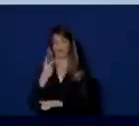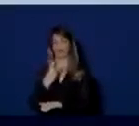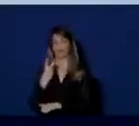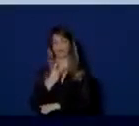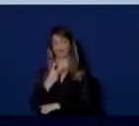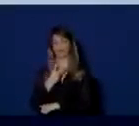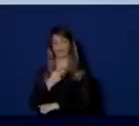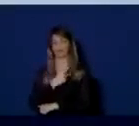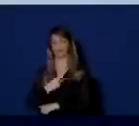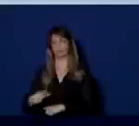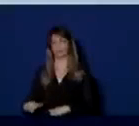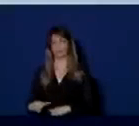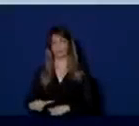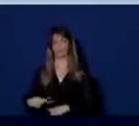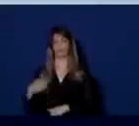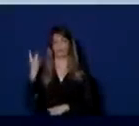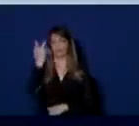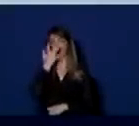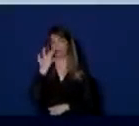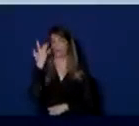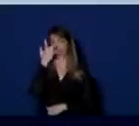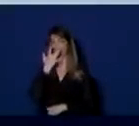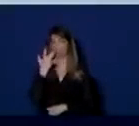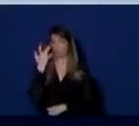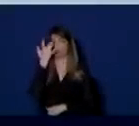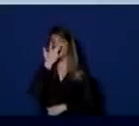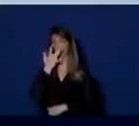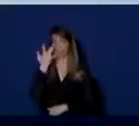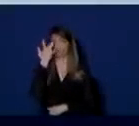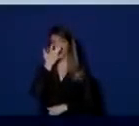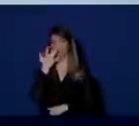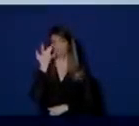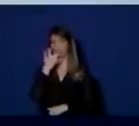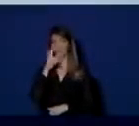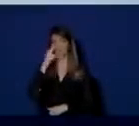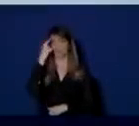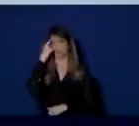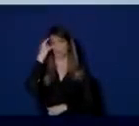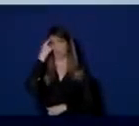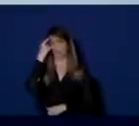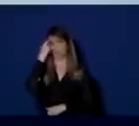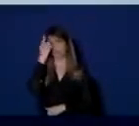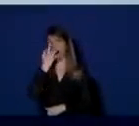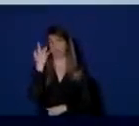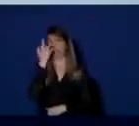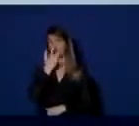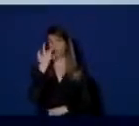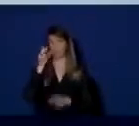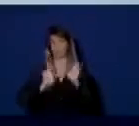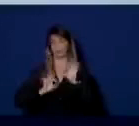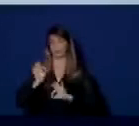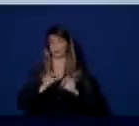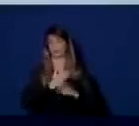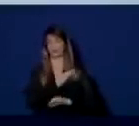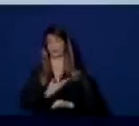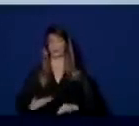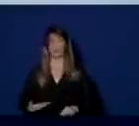vice-presidência do Alckmin. Ninguém acredita que o Alckmin embarcaria num projeto de governo se não